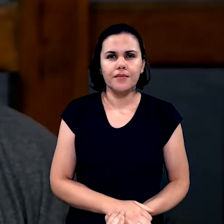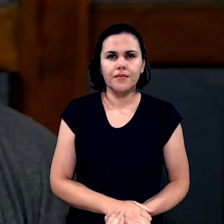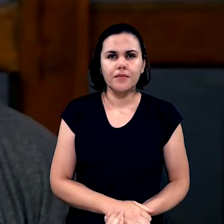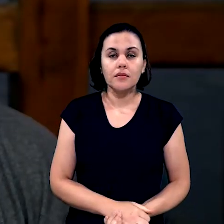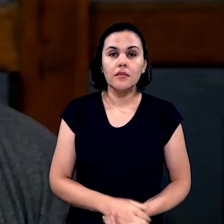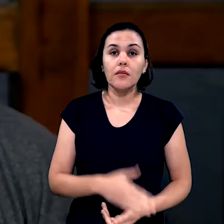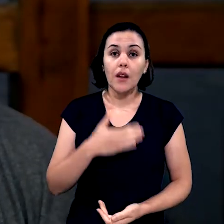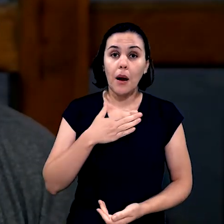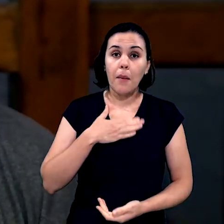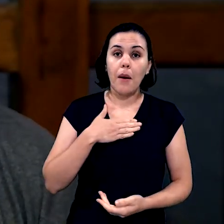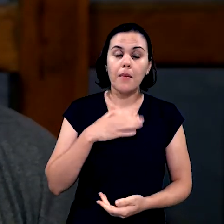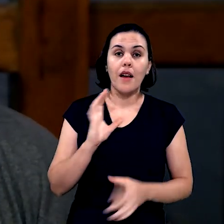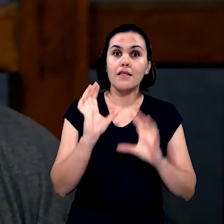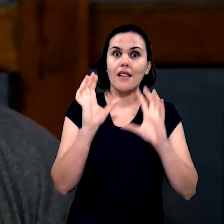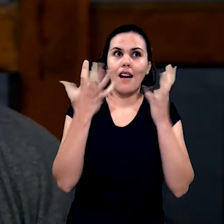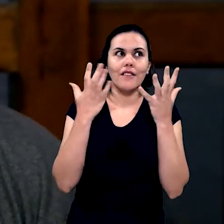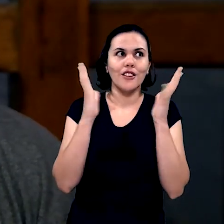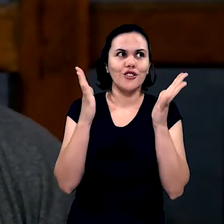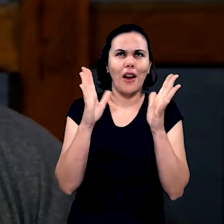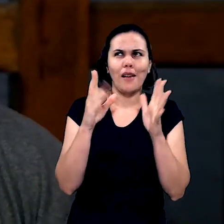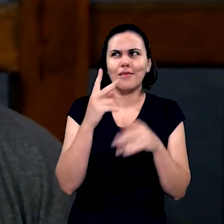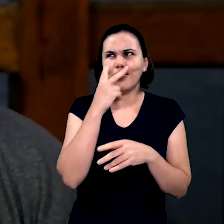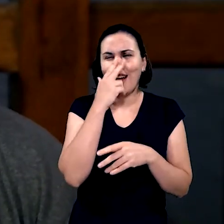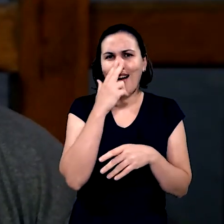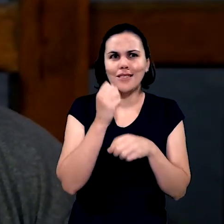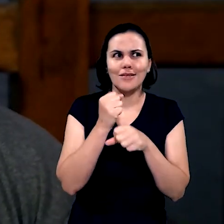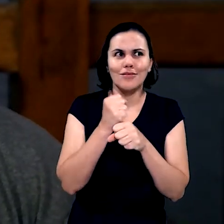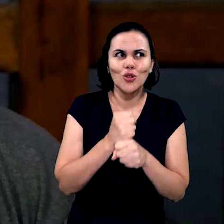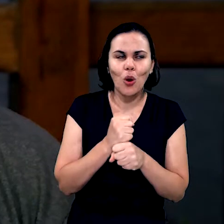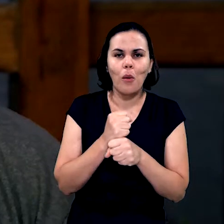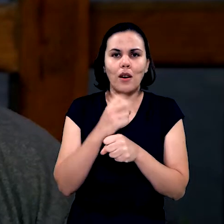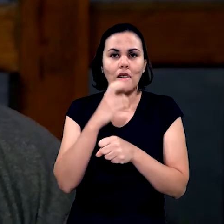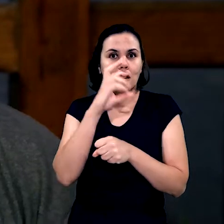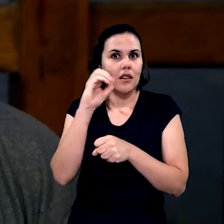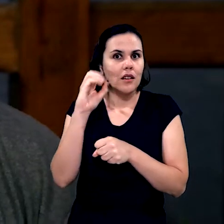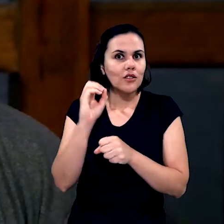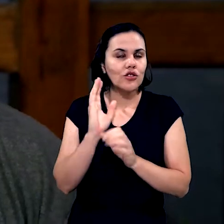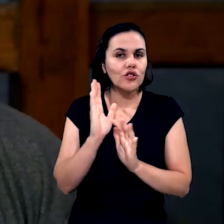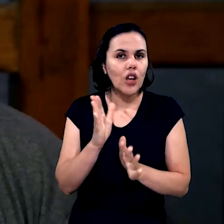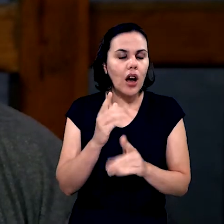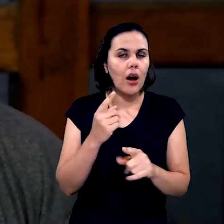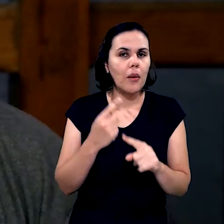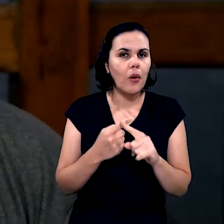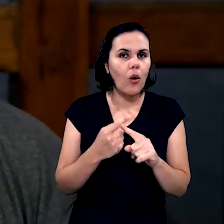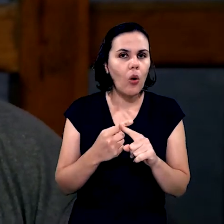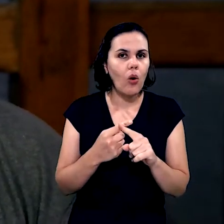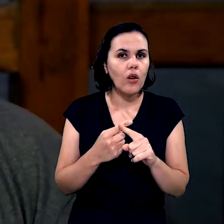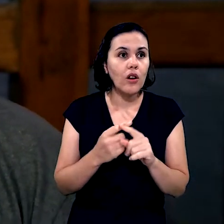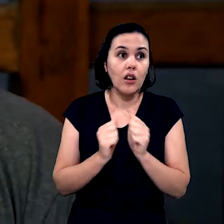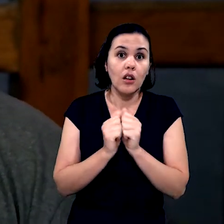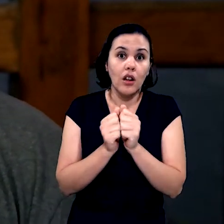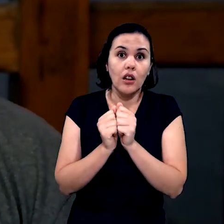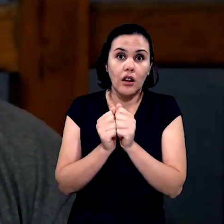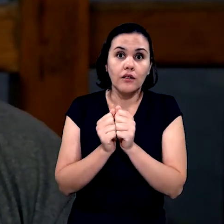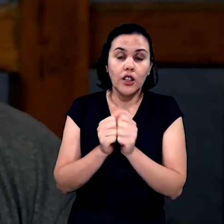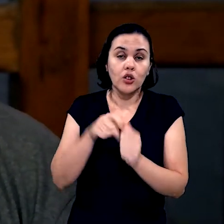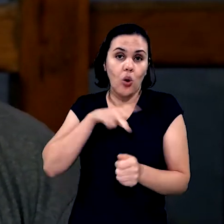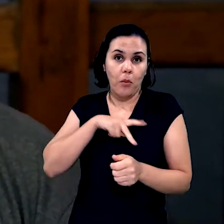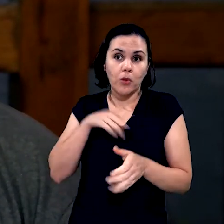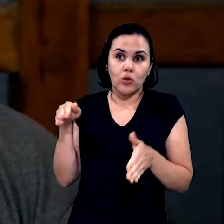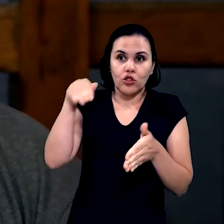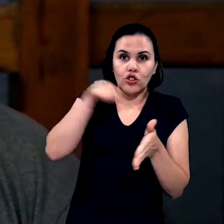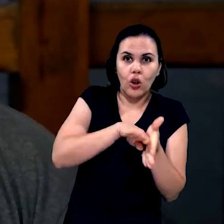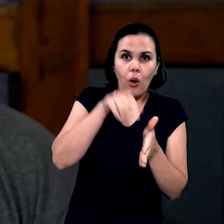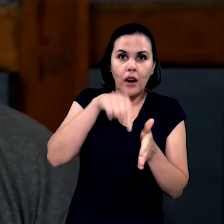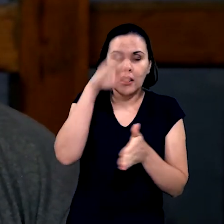E para mim essa festa já está quase beirando os 500 anos, né? Quase que ela veio com a colonização,